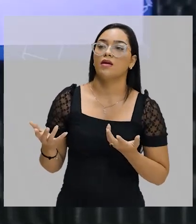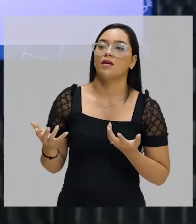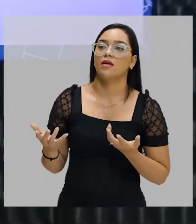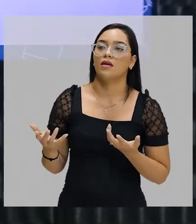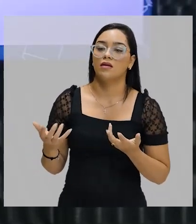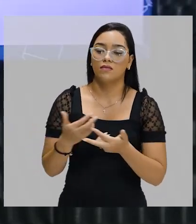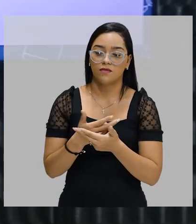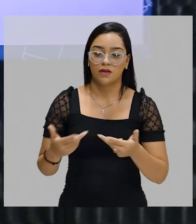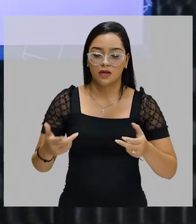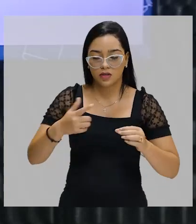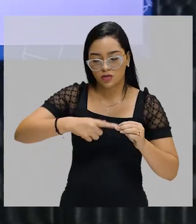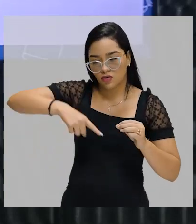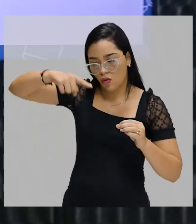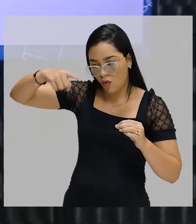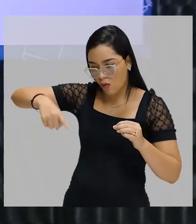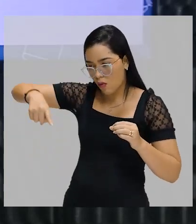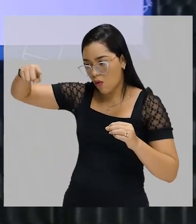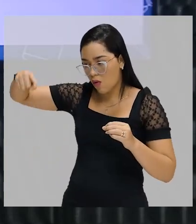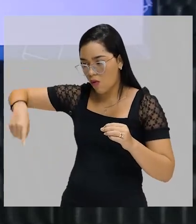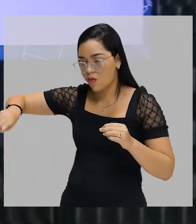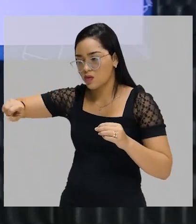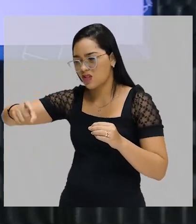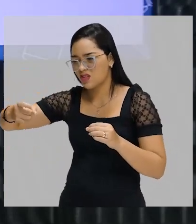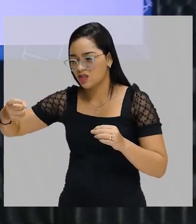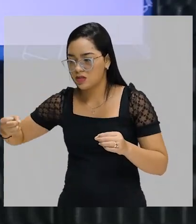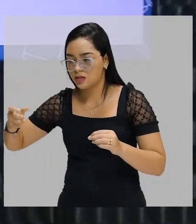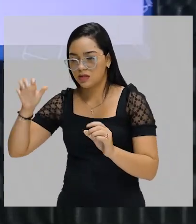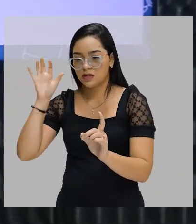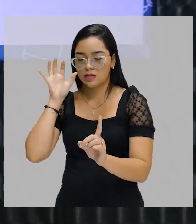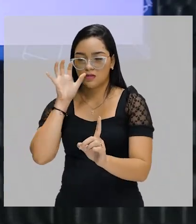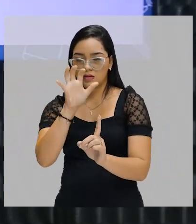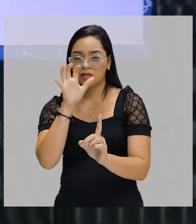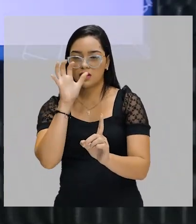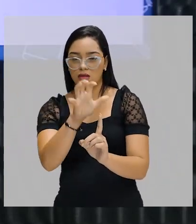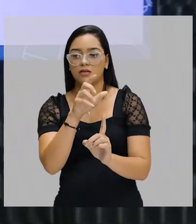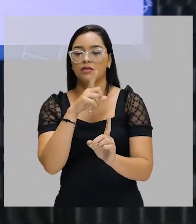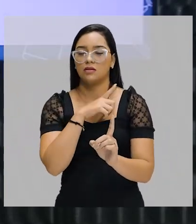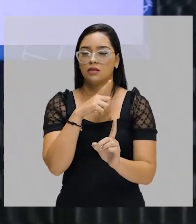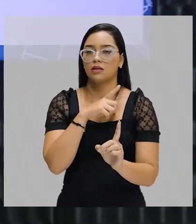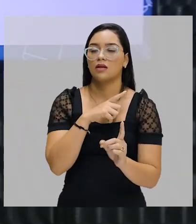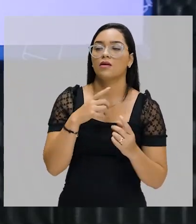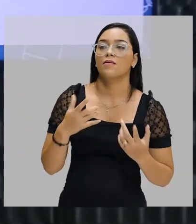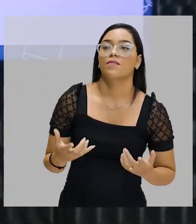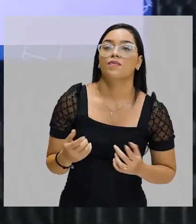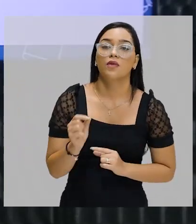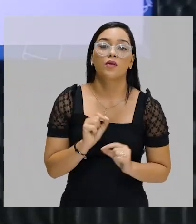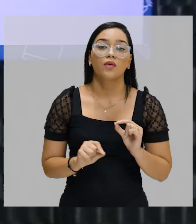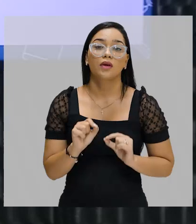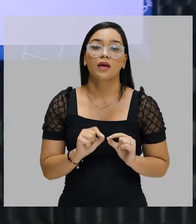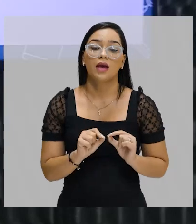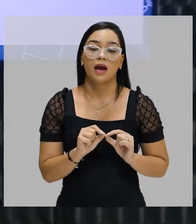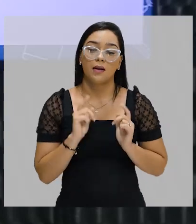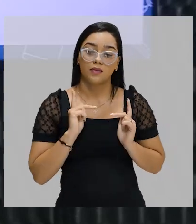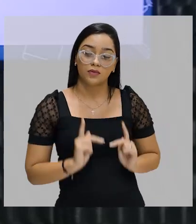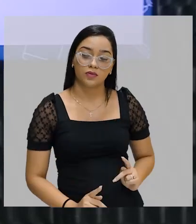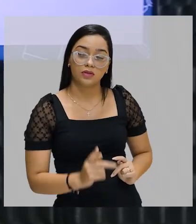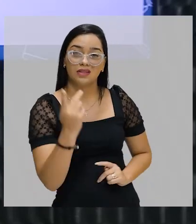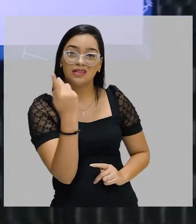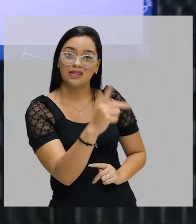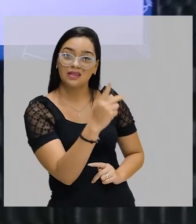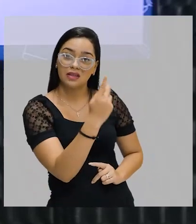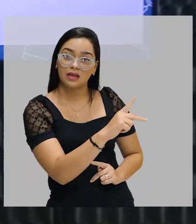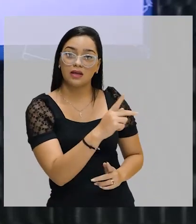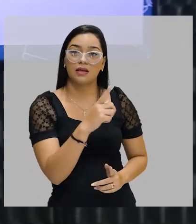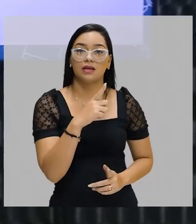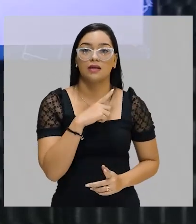de ondas de raio-x incidindo sobre essas partículas. Então, o comportamento, não